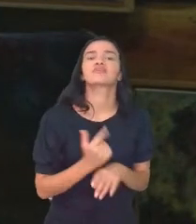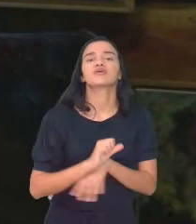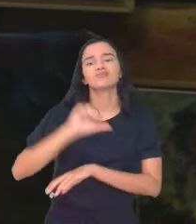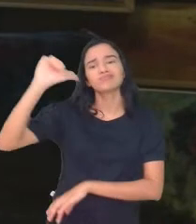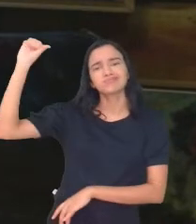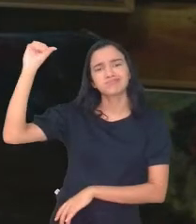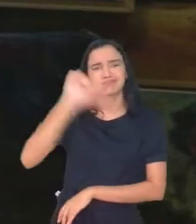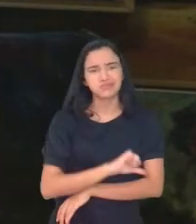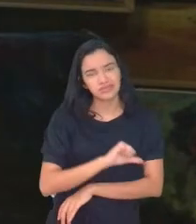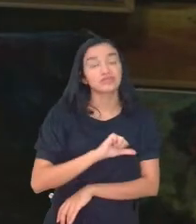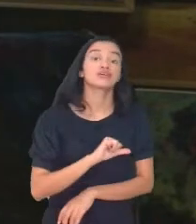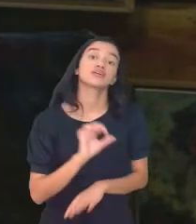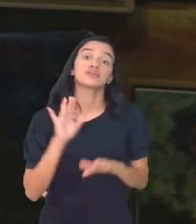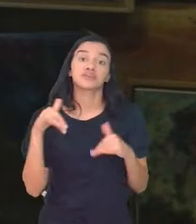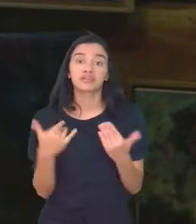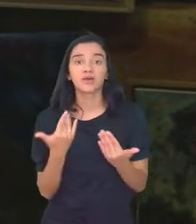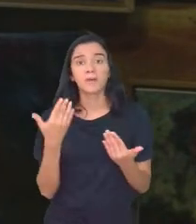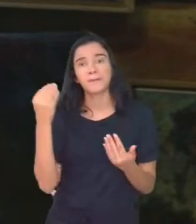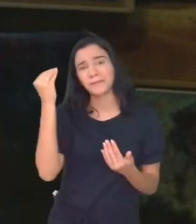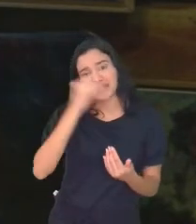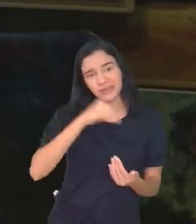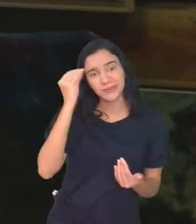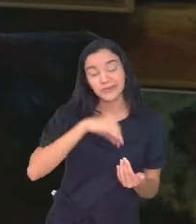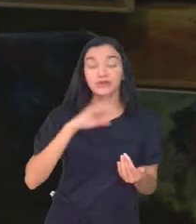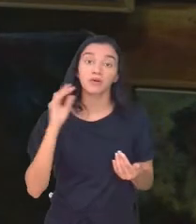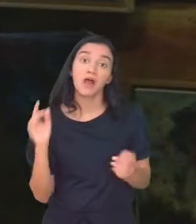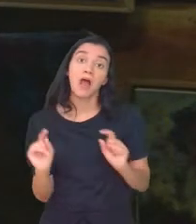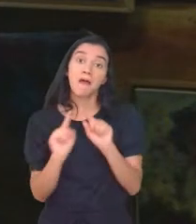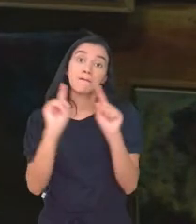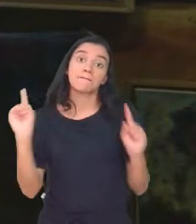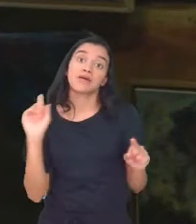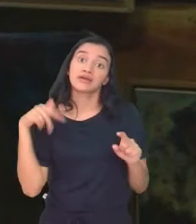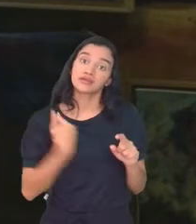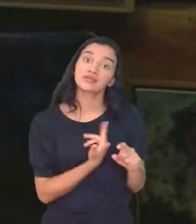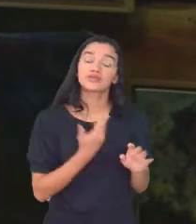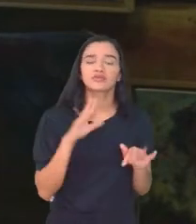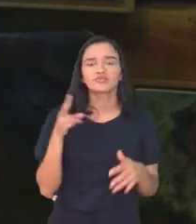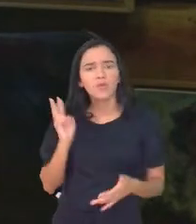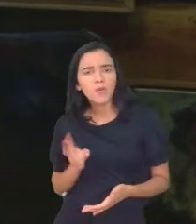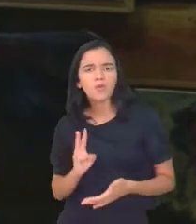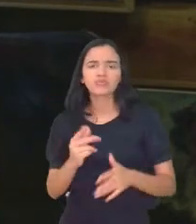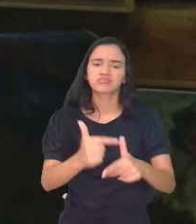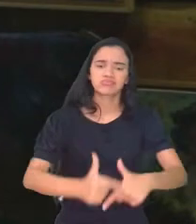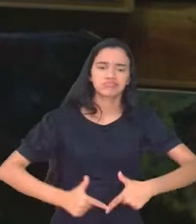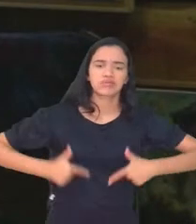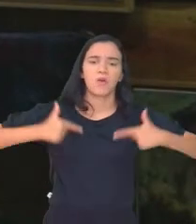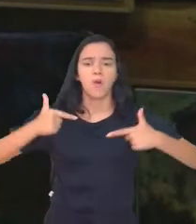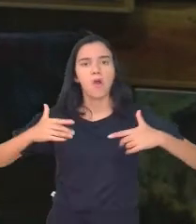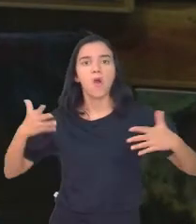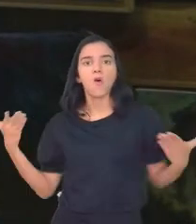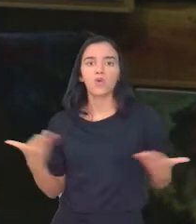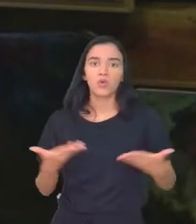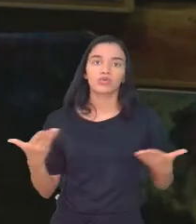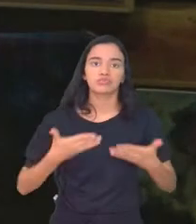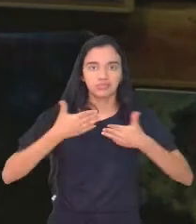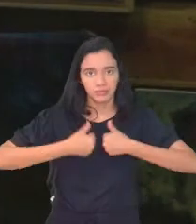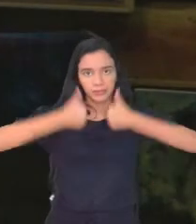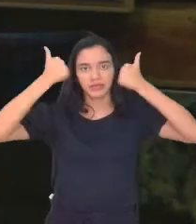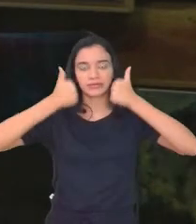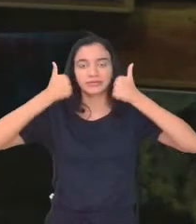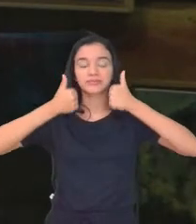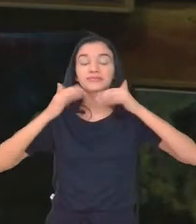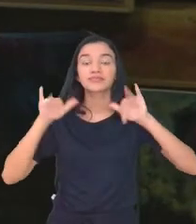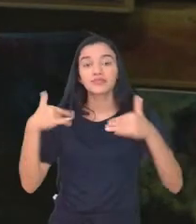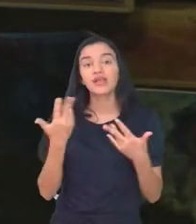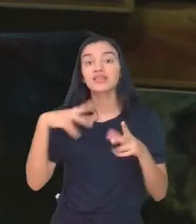grande. Isso prejudicou muito, mas a gente continuou lutando e hoje está melhorando um pouco, né? Dentro